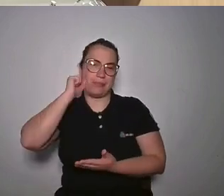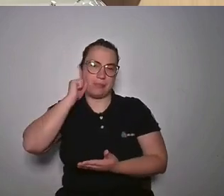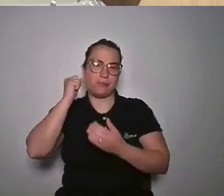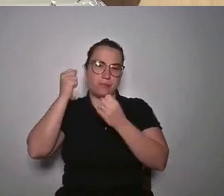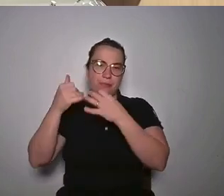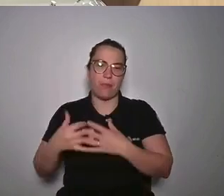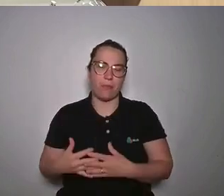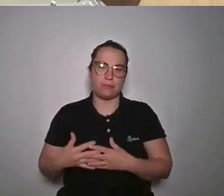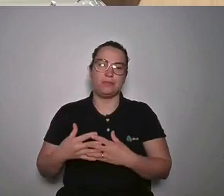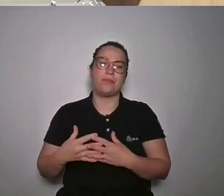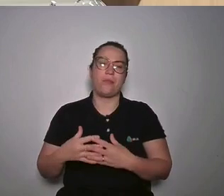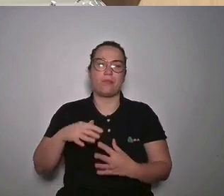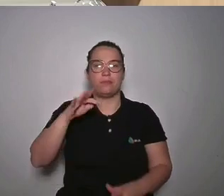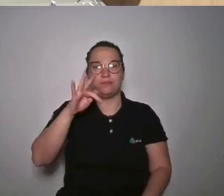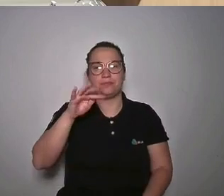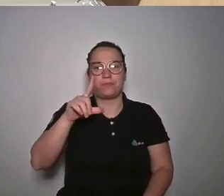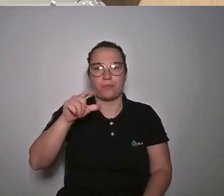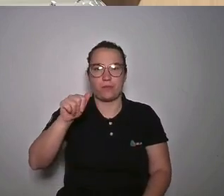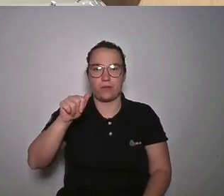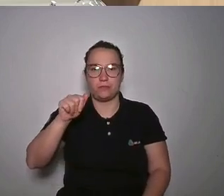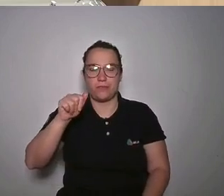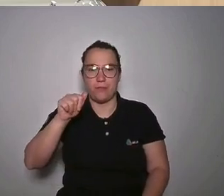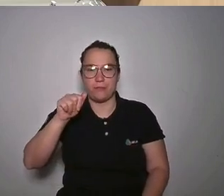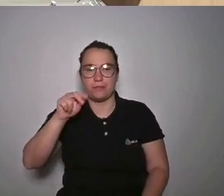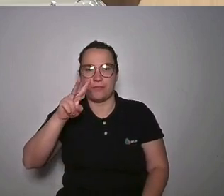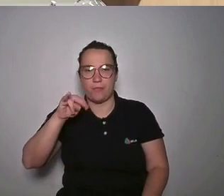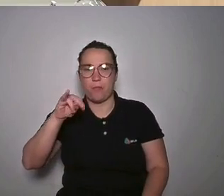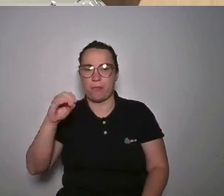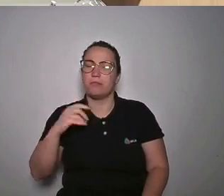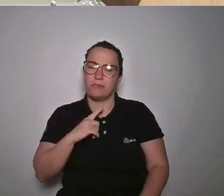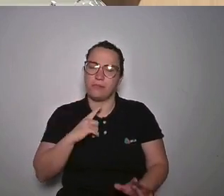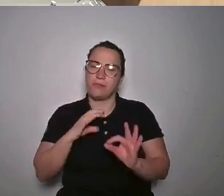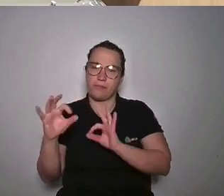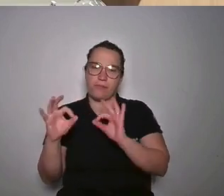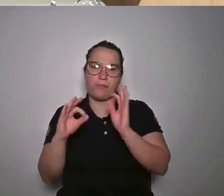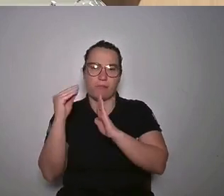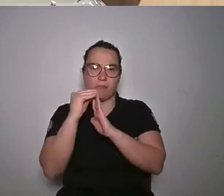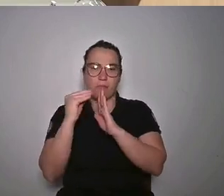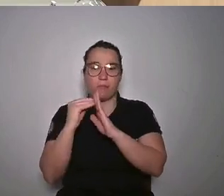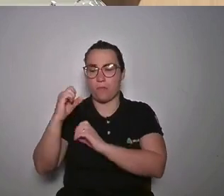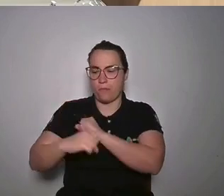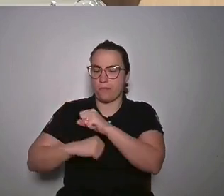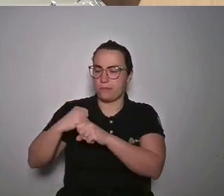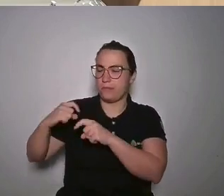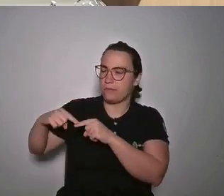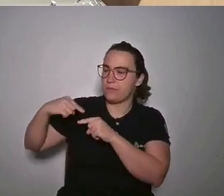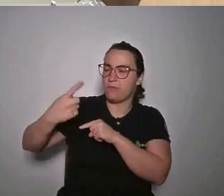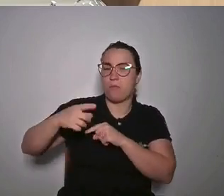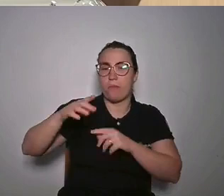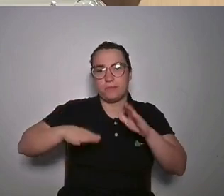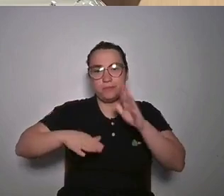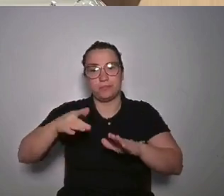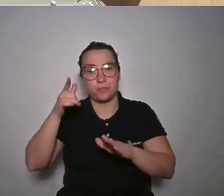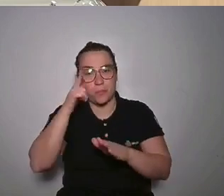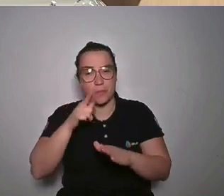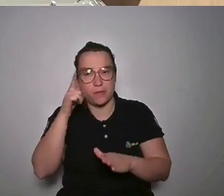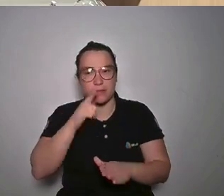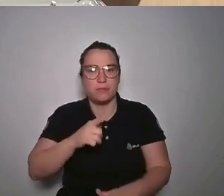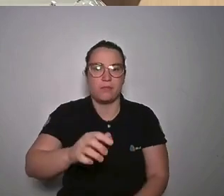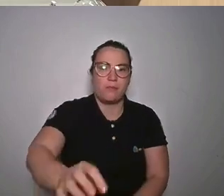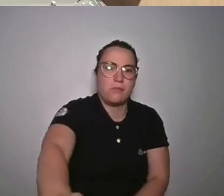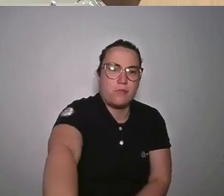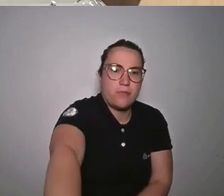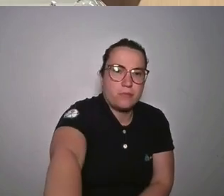que é o Flávio, e a gente tem catalogado lá para que o ano que vem talvez a gente possa cumprir. Então,